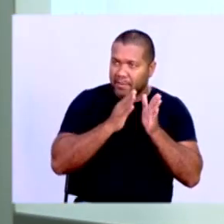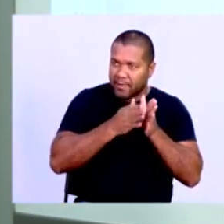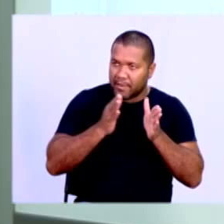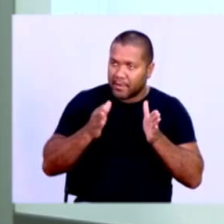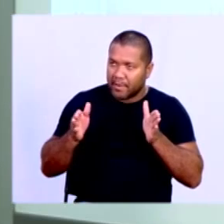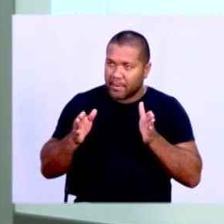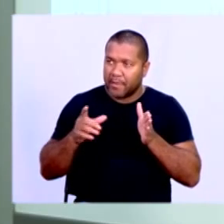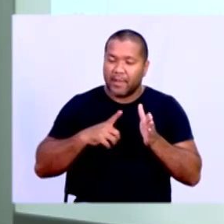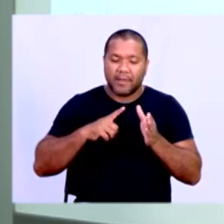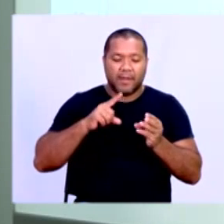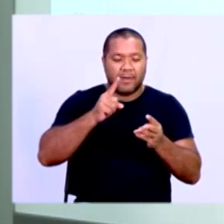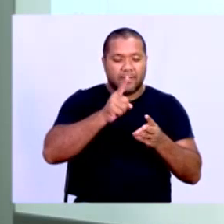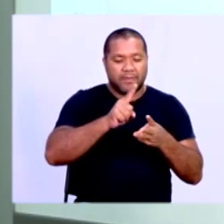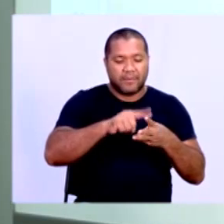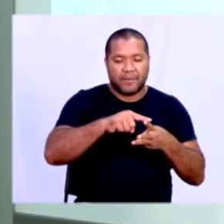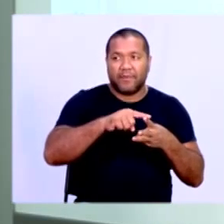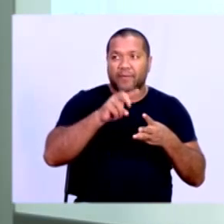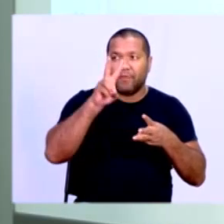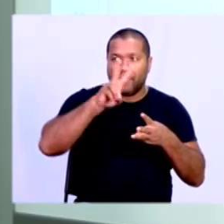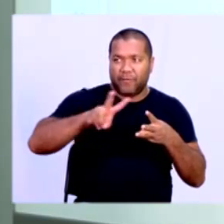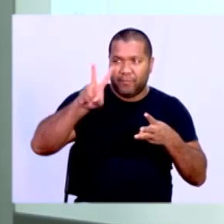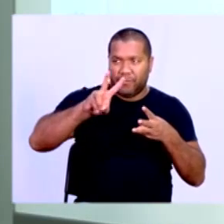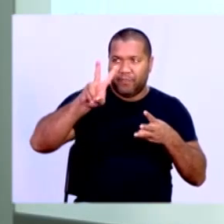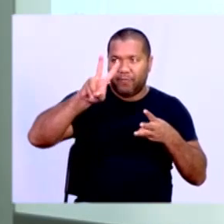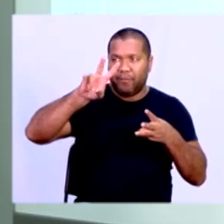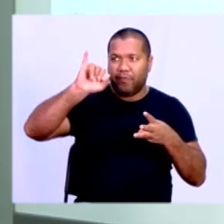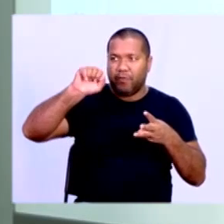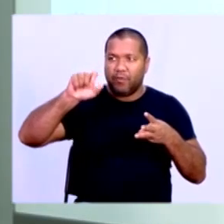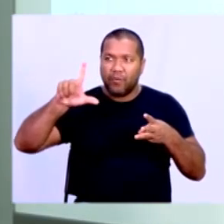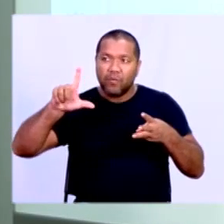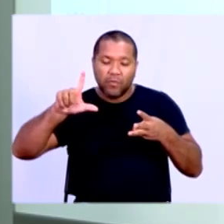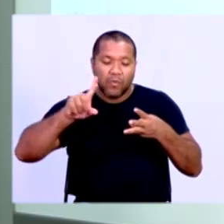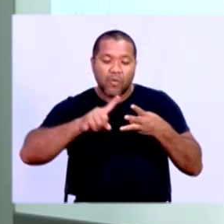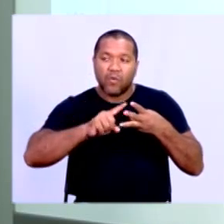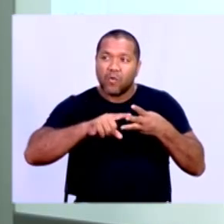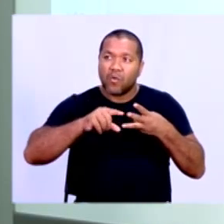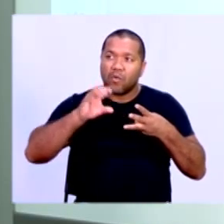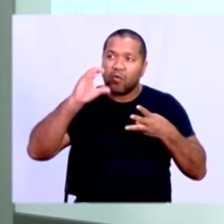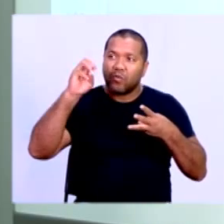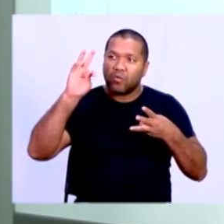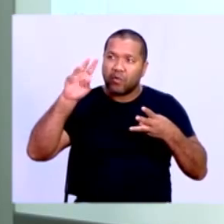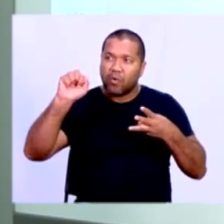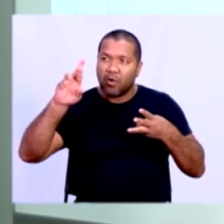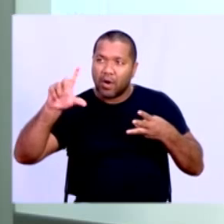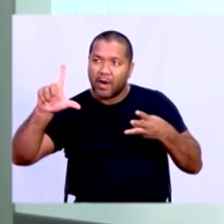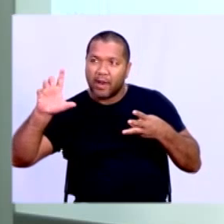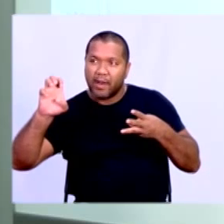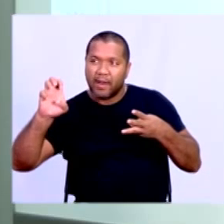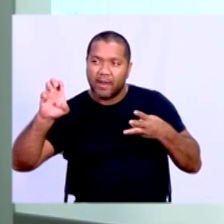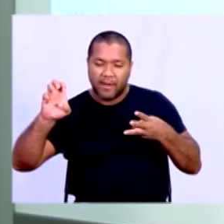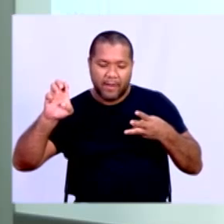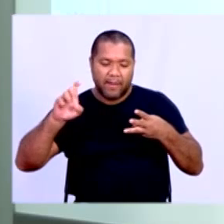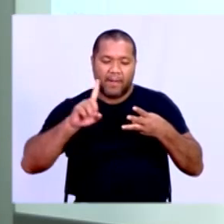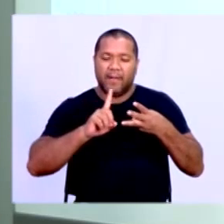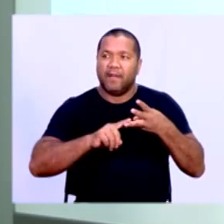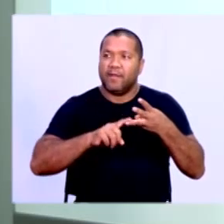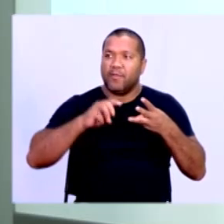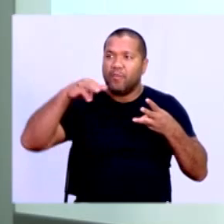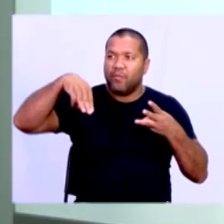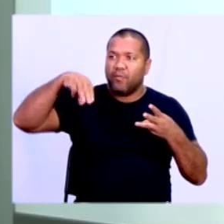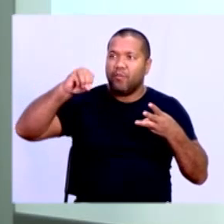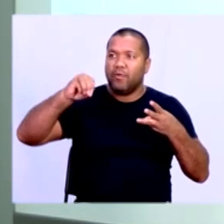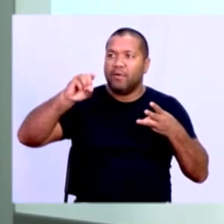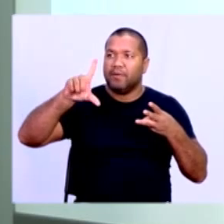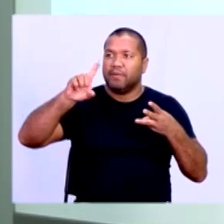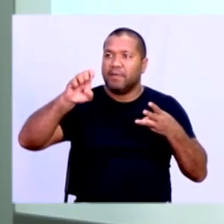em visão, que em inglês é view, em controlador, que em inglês é controller, e modelo, que